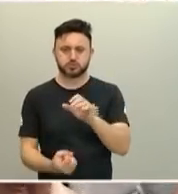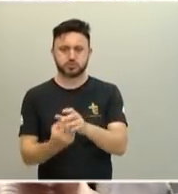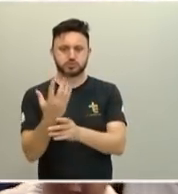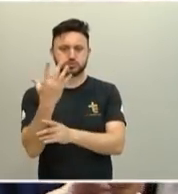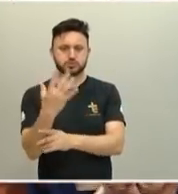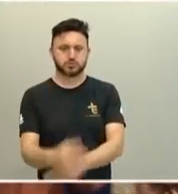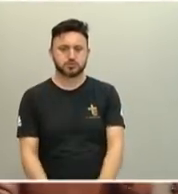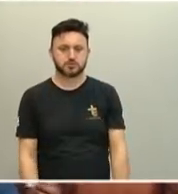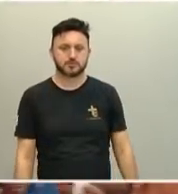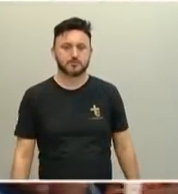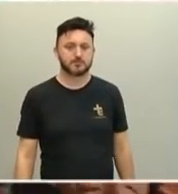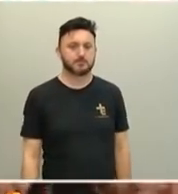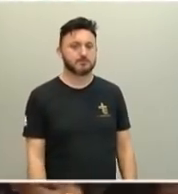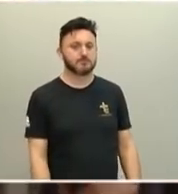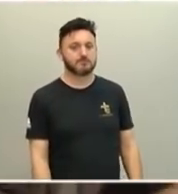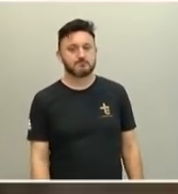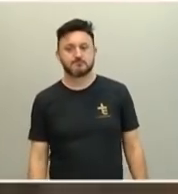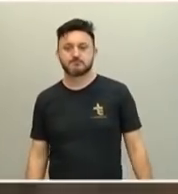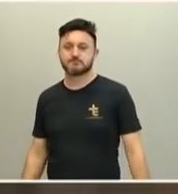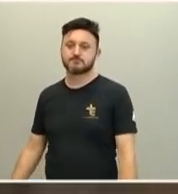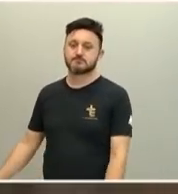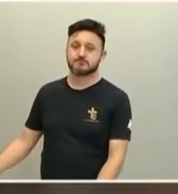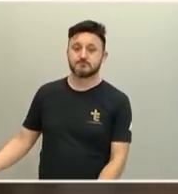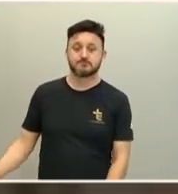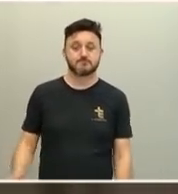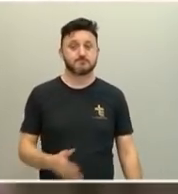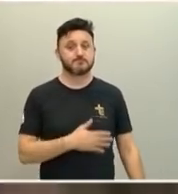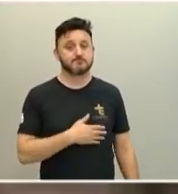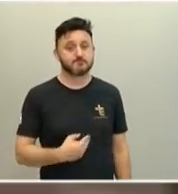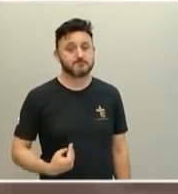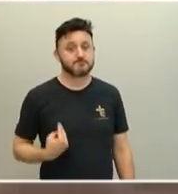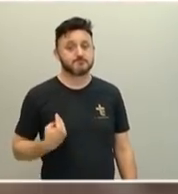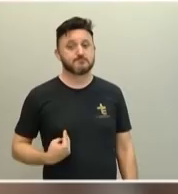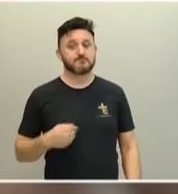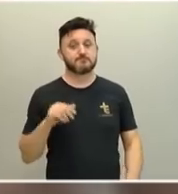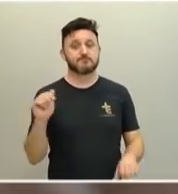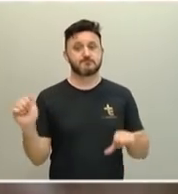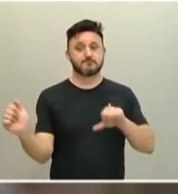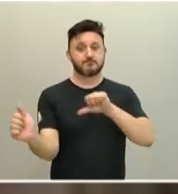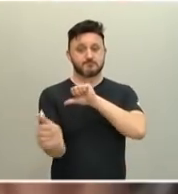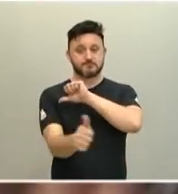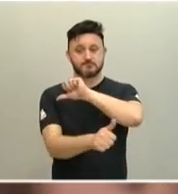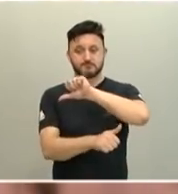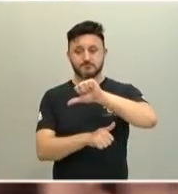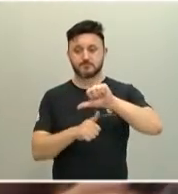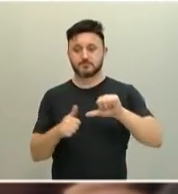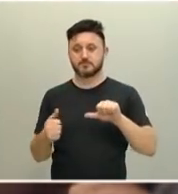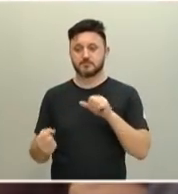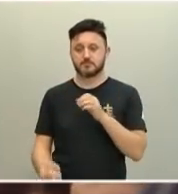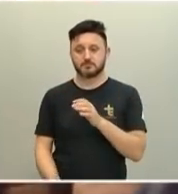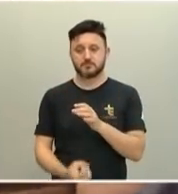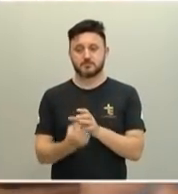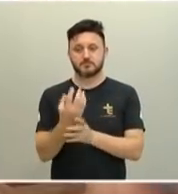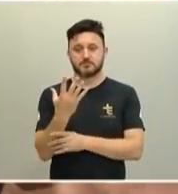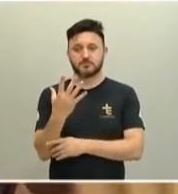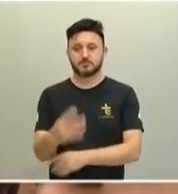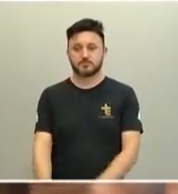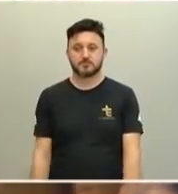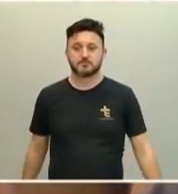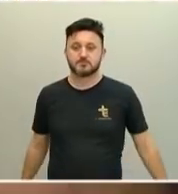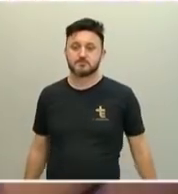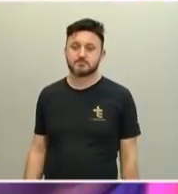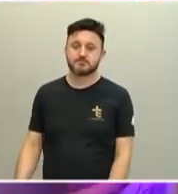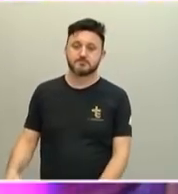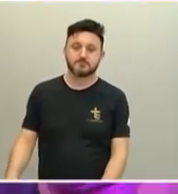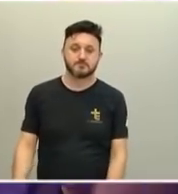Levante os seus braços para clamar. O meu deserto florirá. O meu deserto